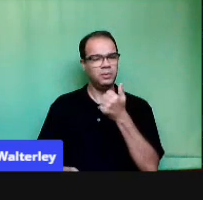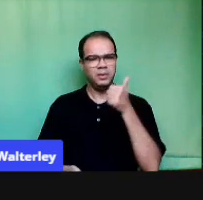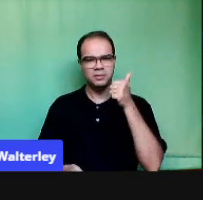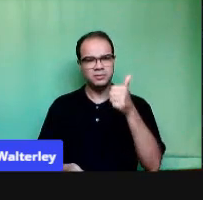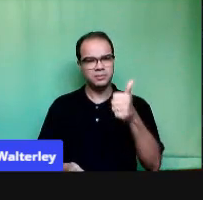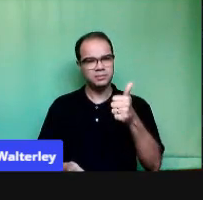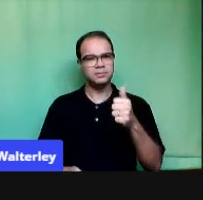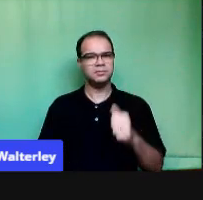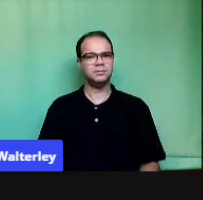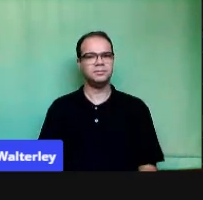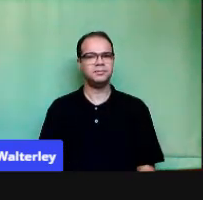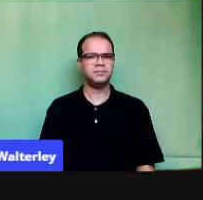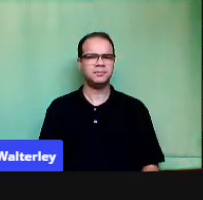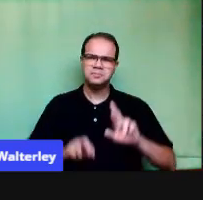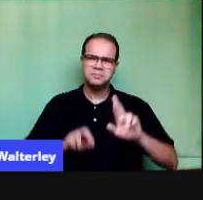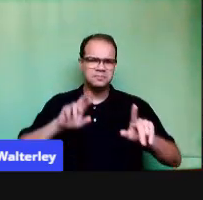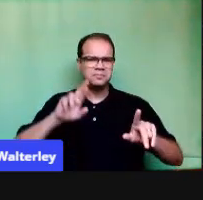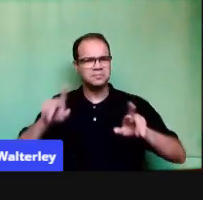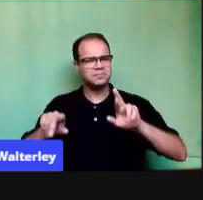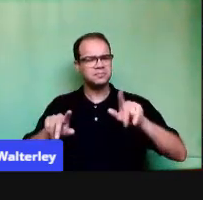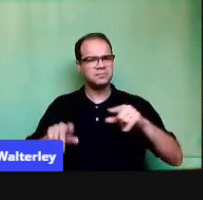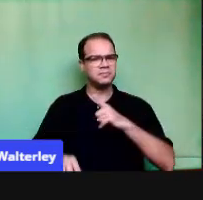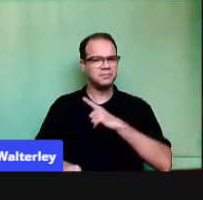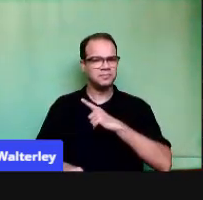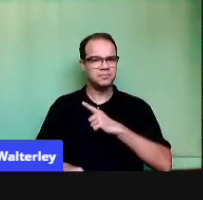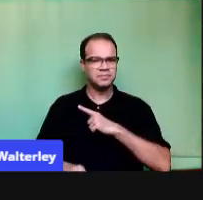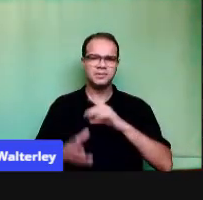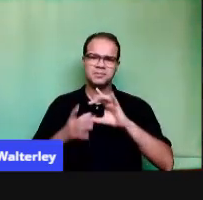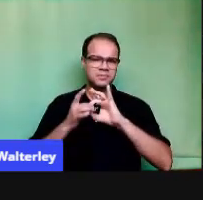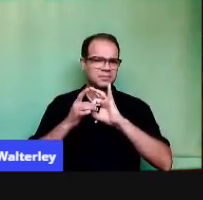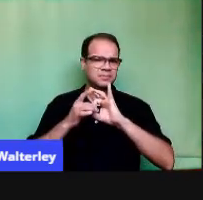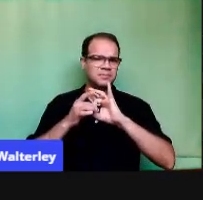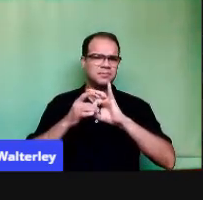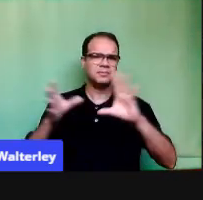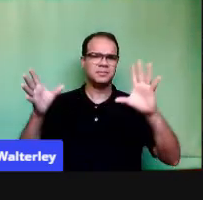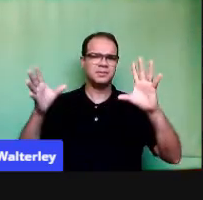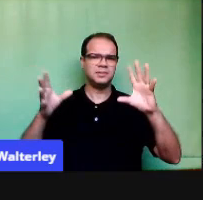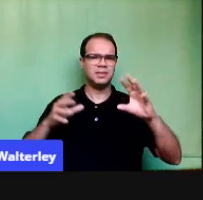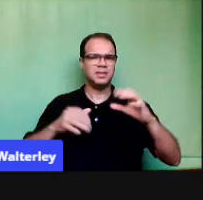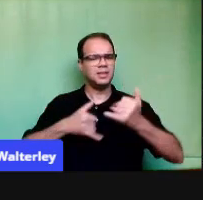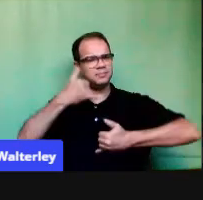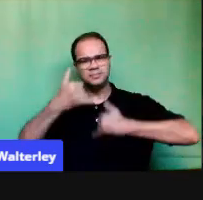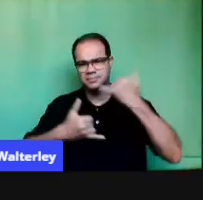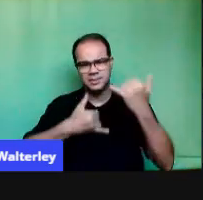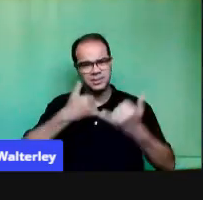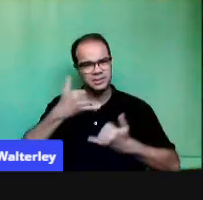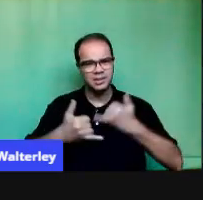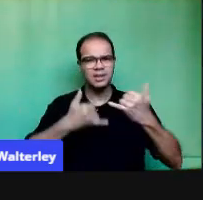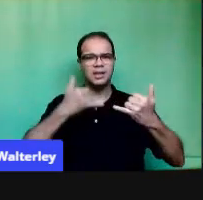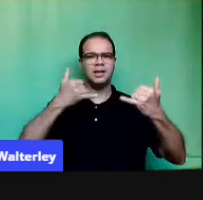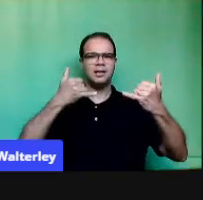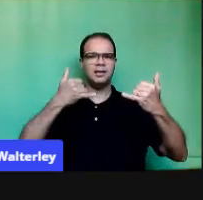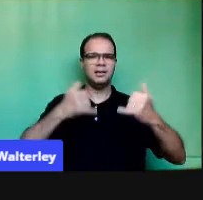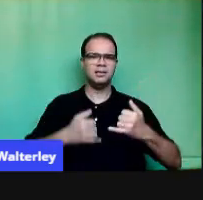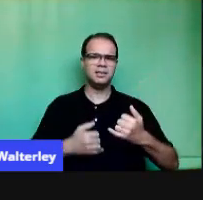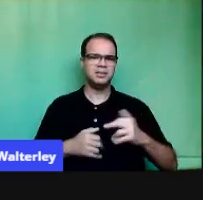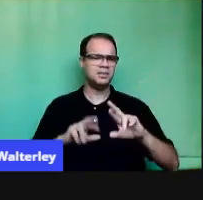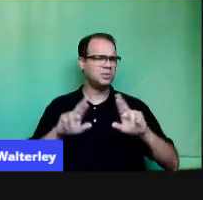também de variabilidade, porque eles têm liberdade de brincar, de pegar grama, de comer outros